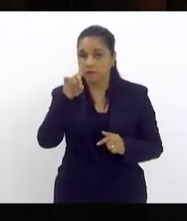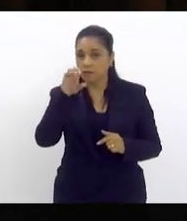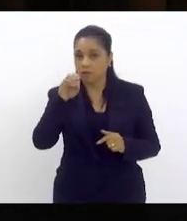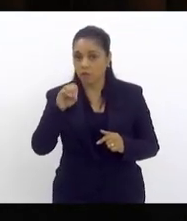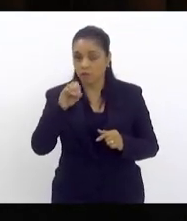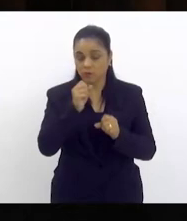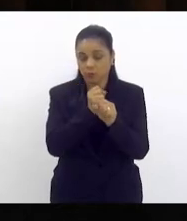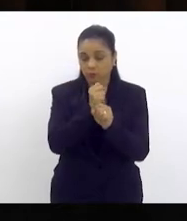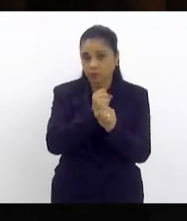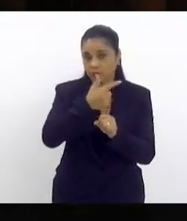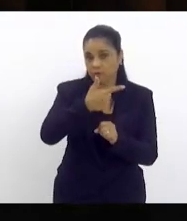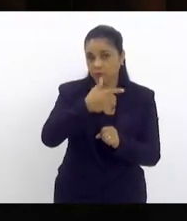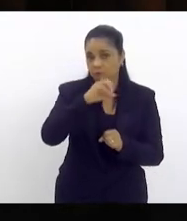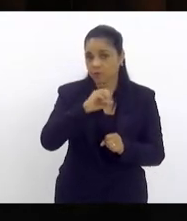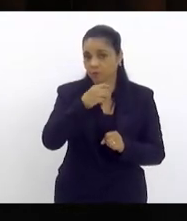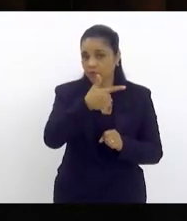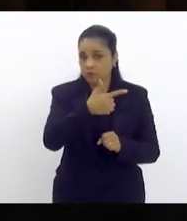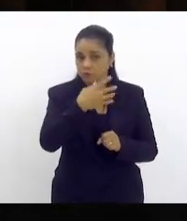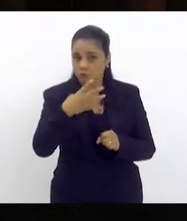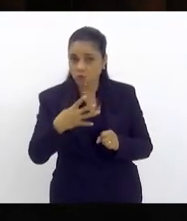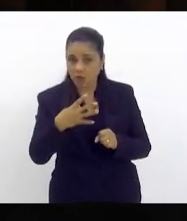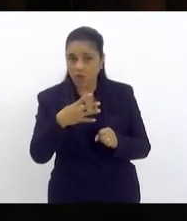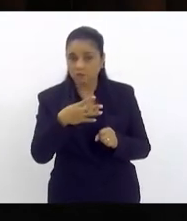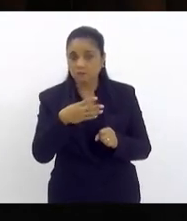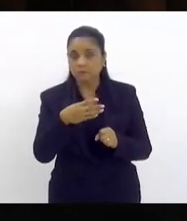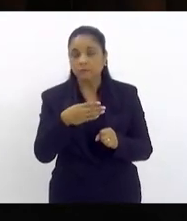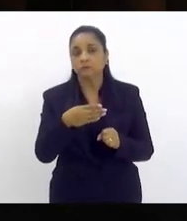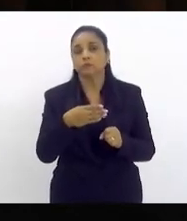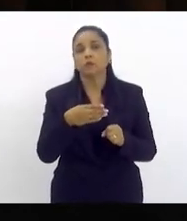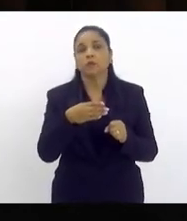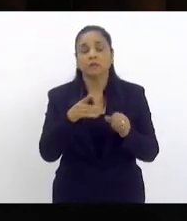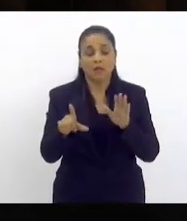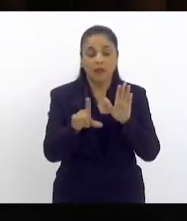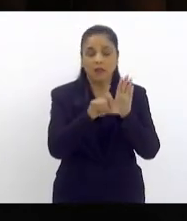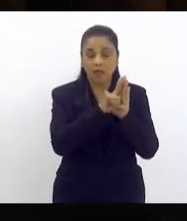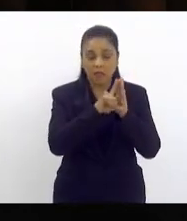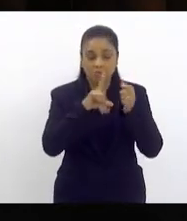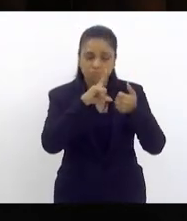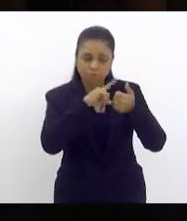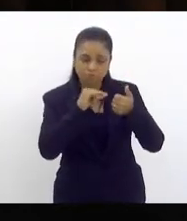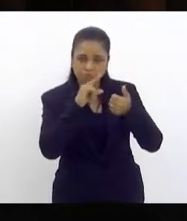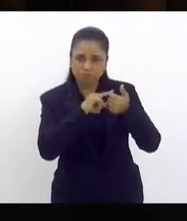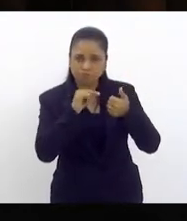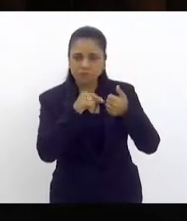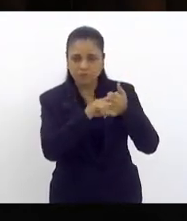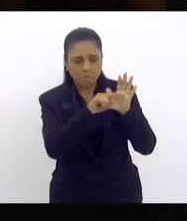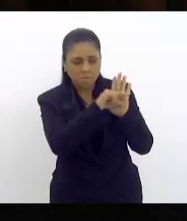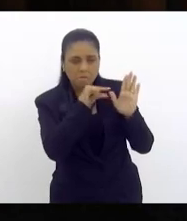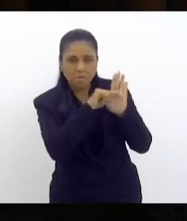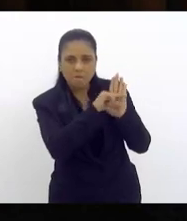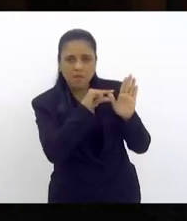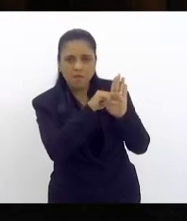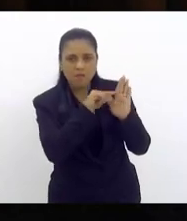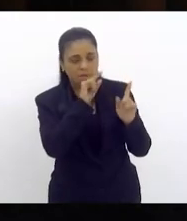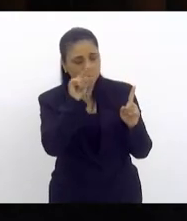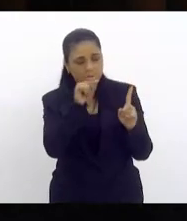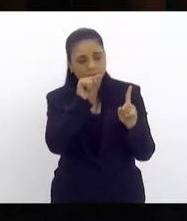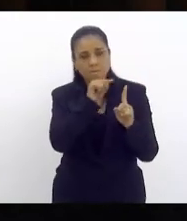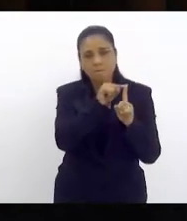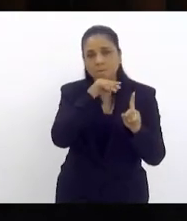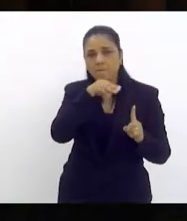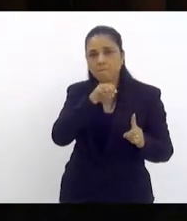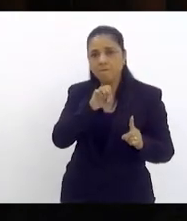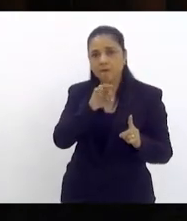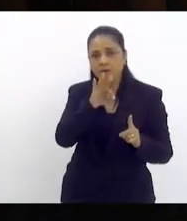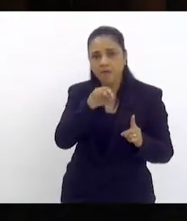2024 será restrita às emendas do texto da lei, visto que as metas e prioridades discutiremos mais